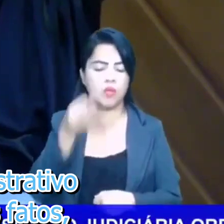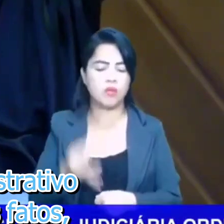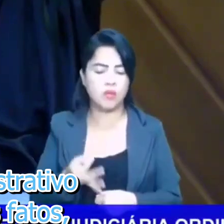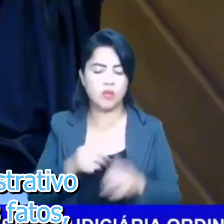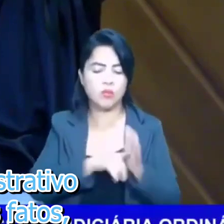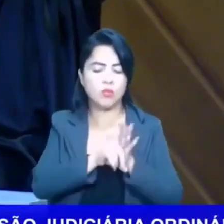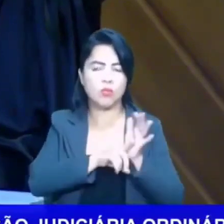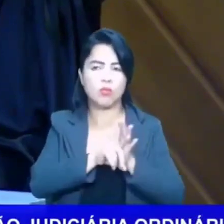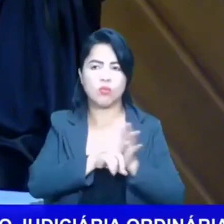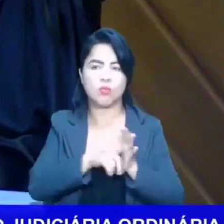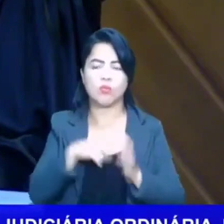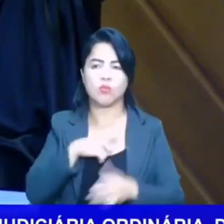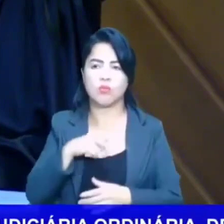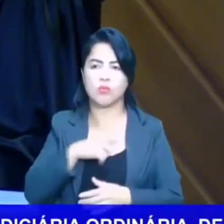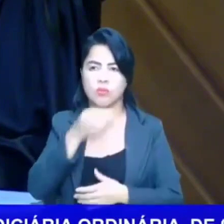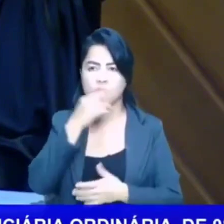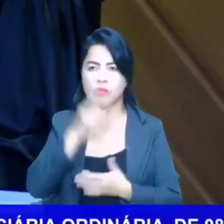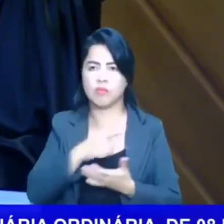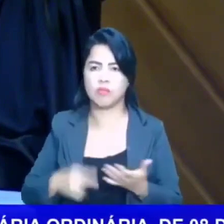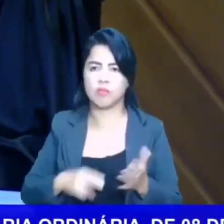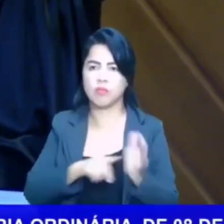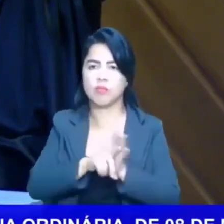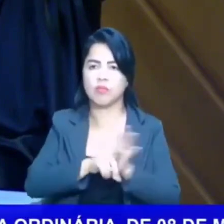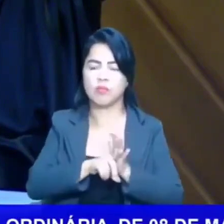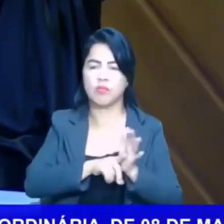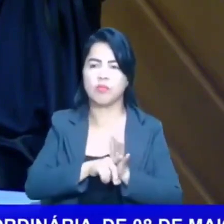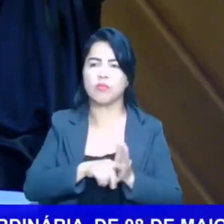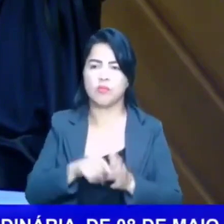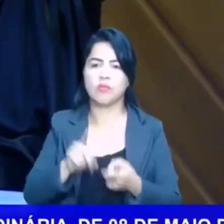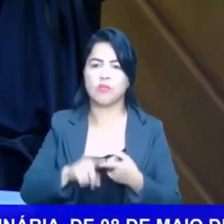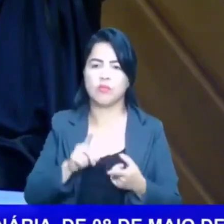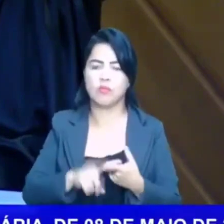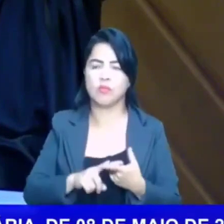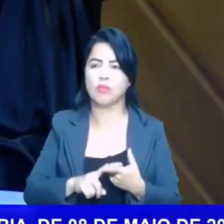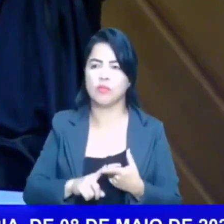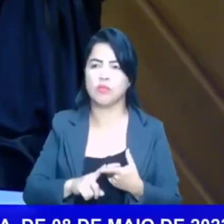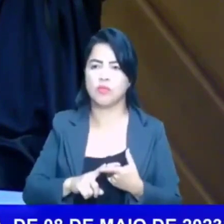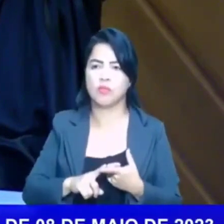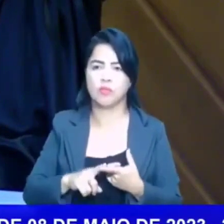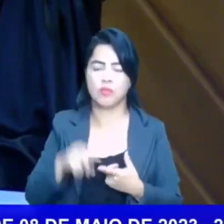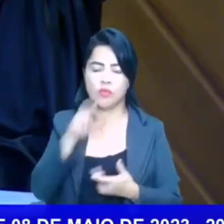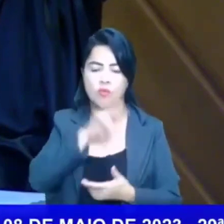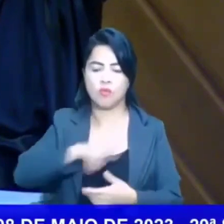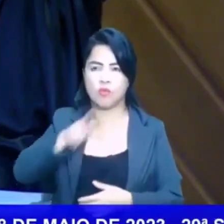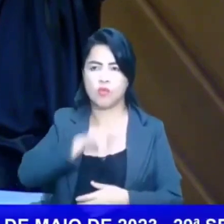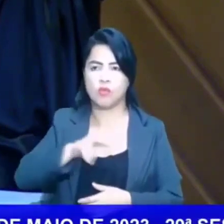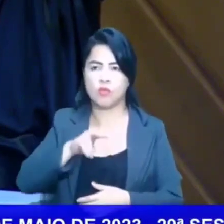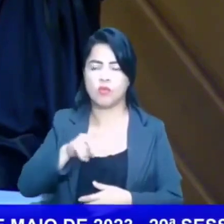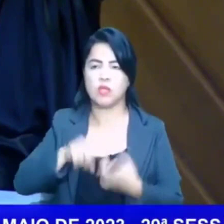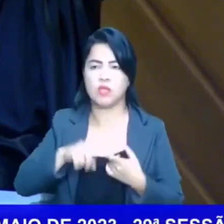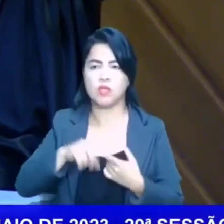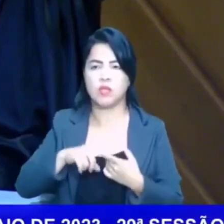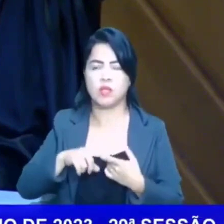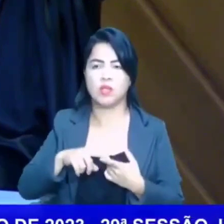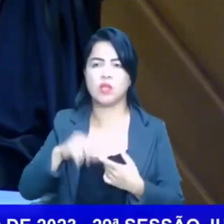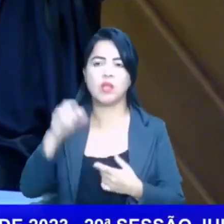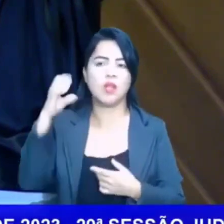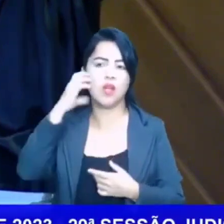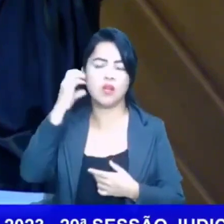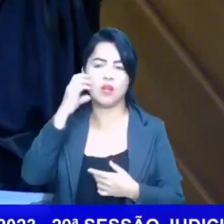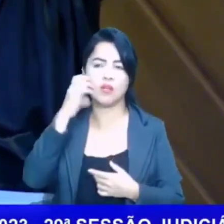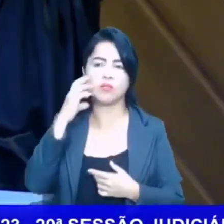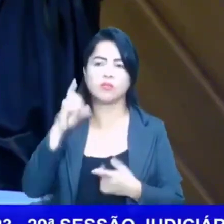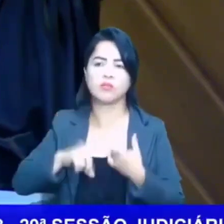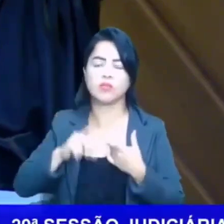fatos, contendo relatório de fiscalização, além de registros visuais e audiovisuais do ocorrido.